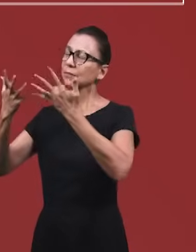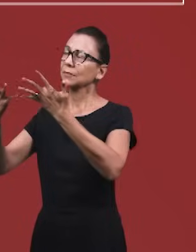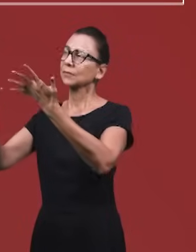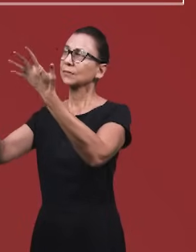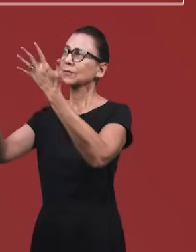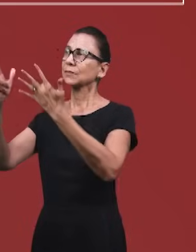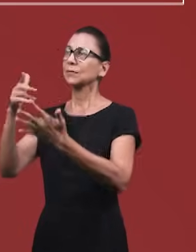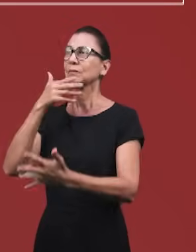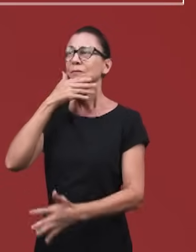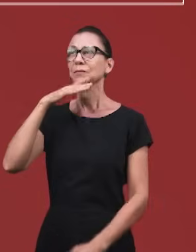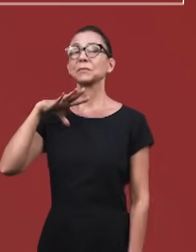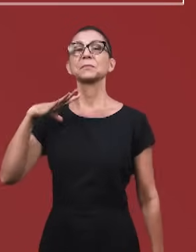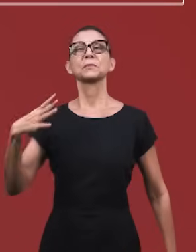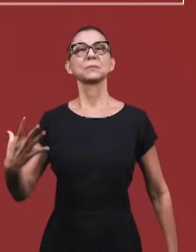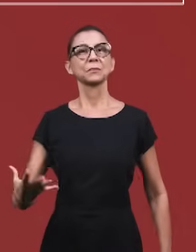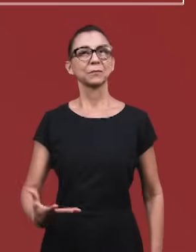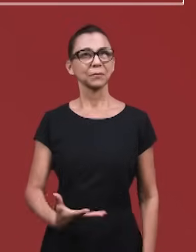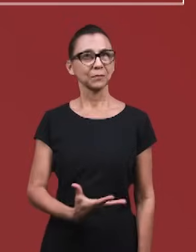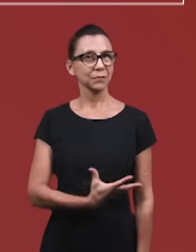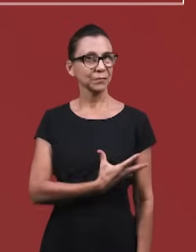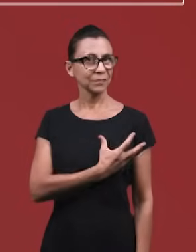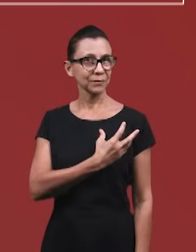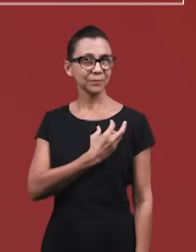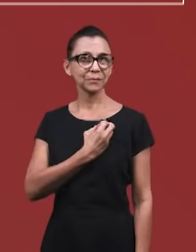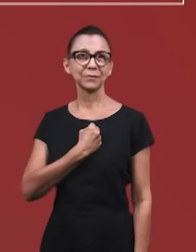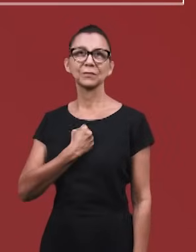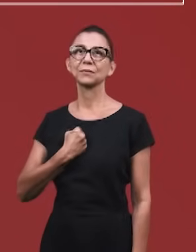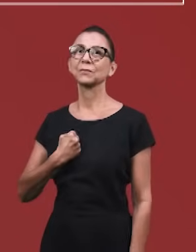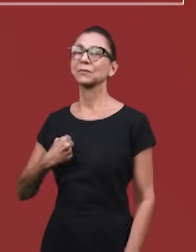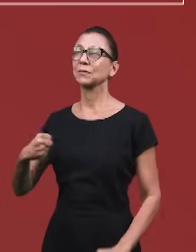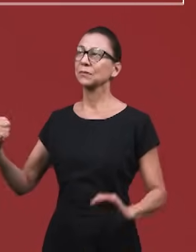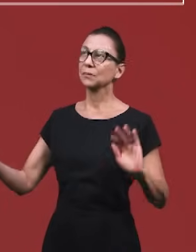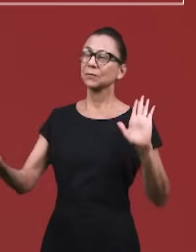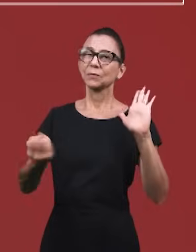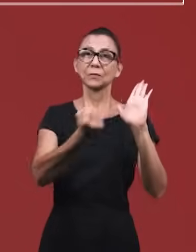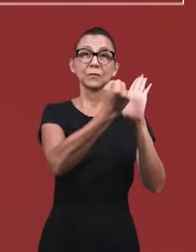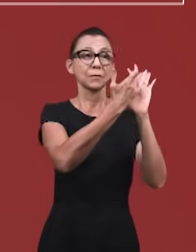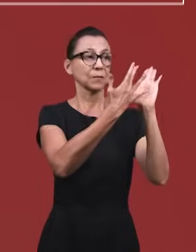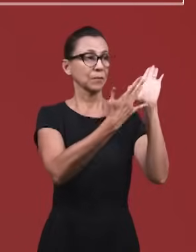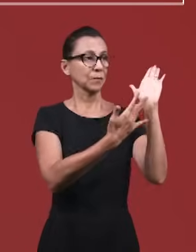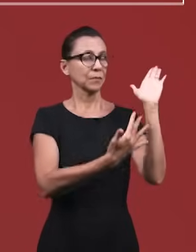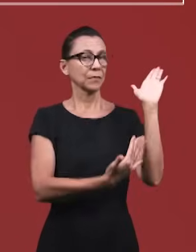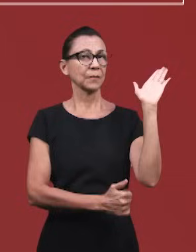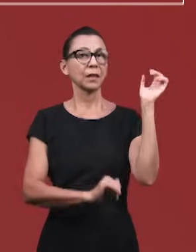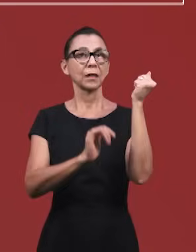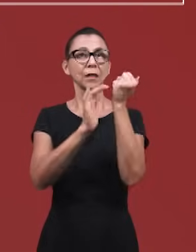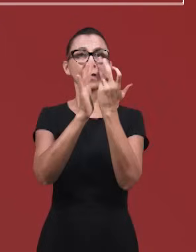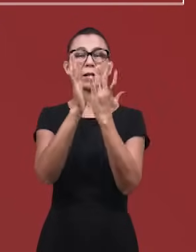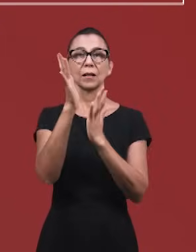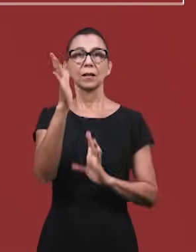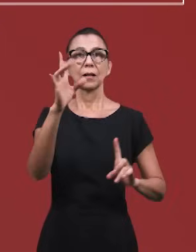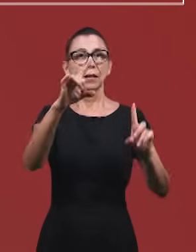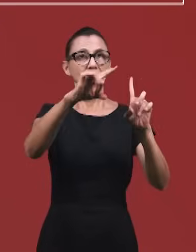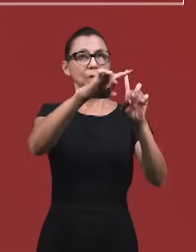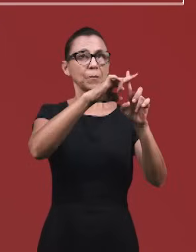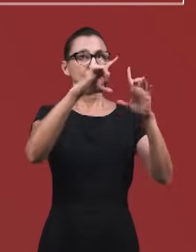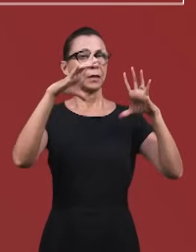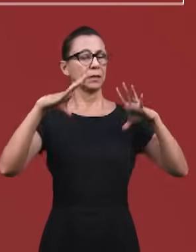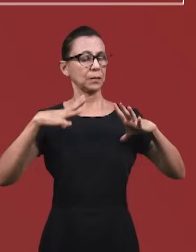meu Salvador. Já me lavou teu sangue